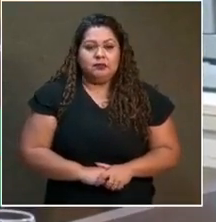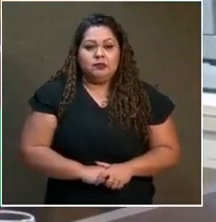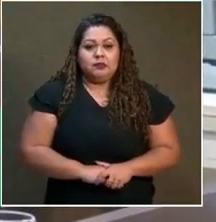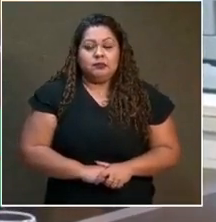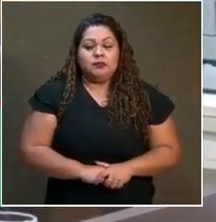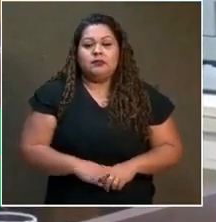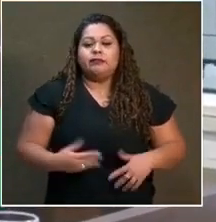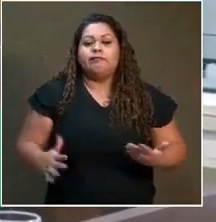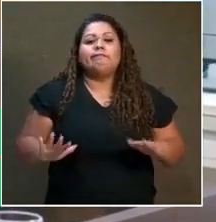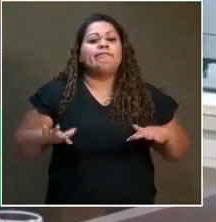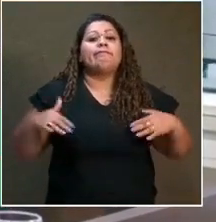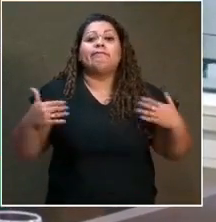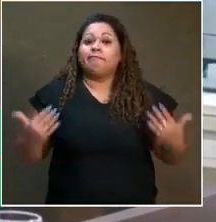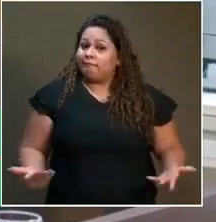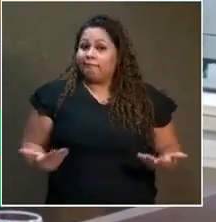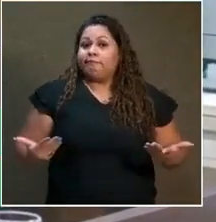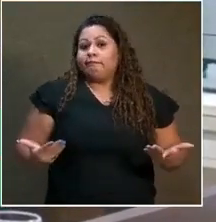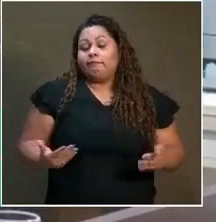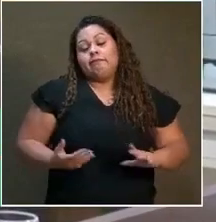Traição.